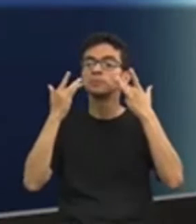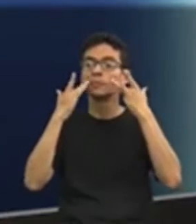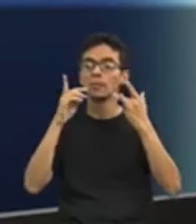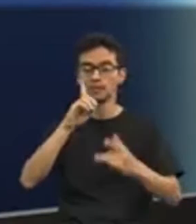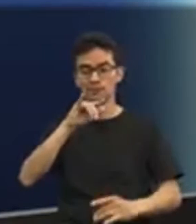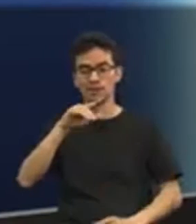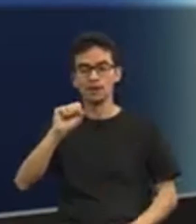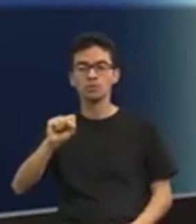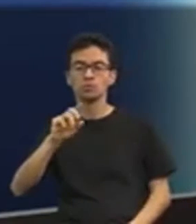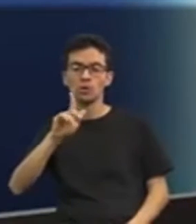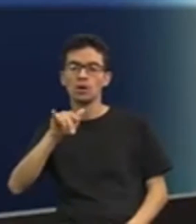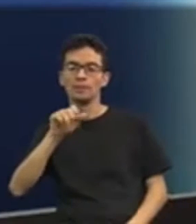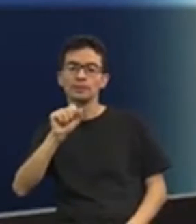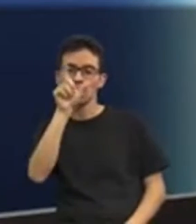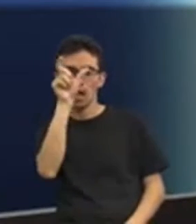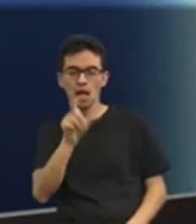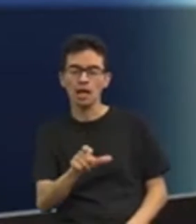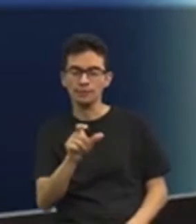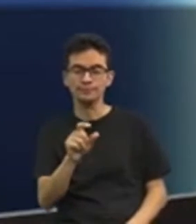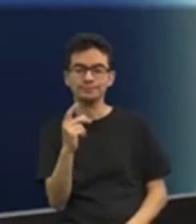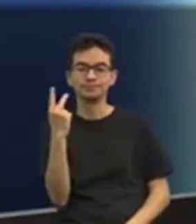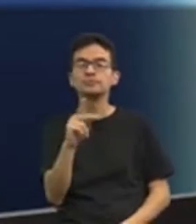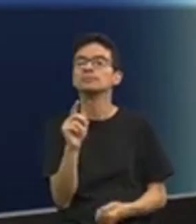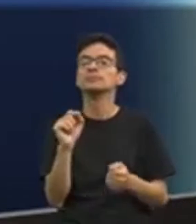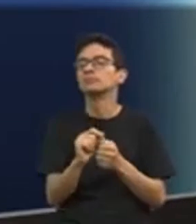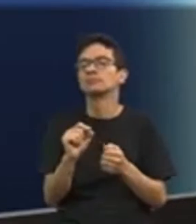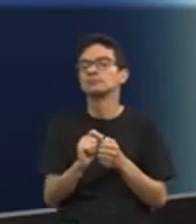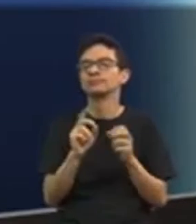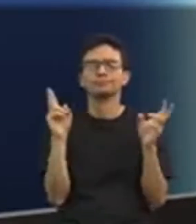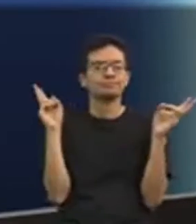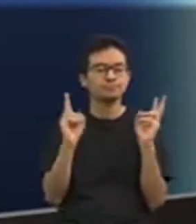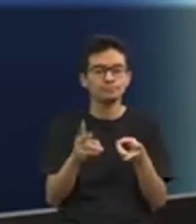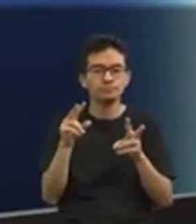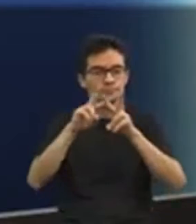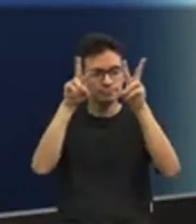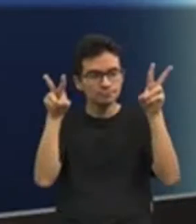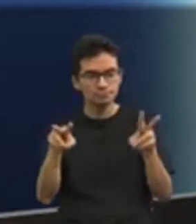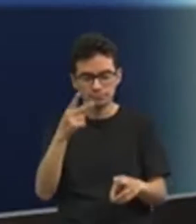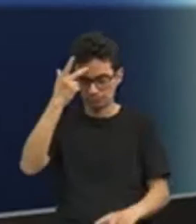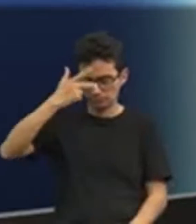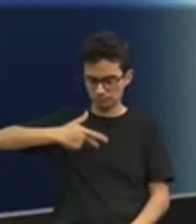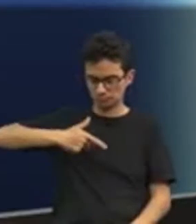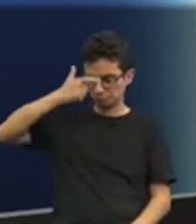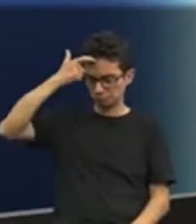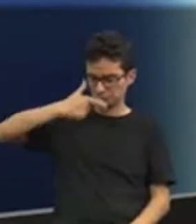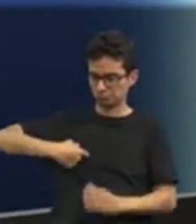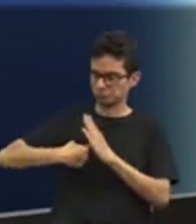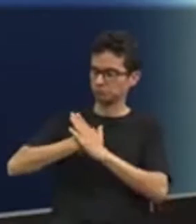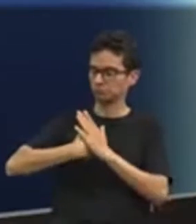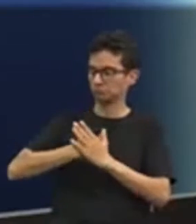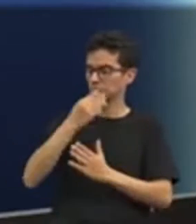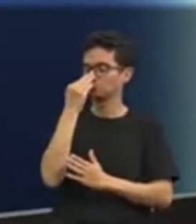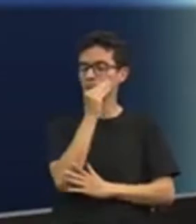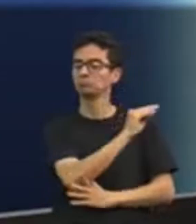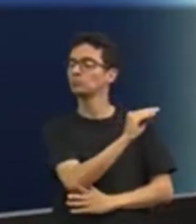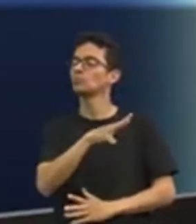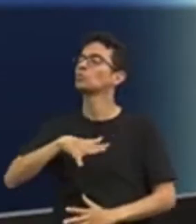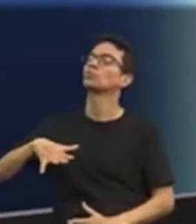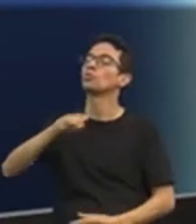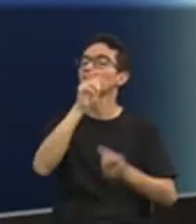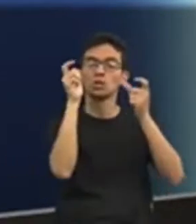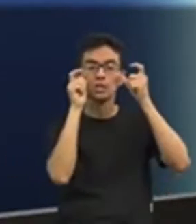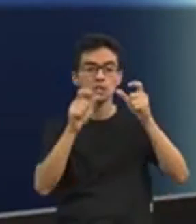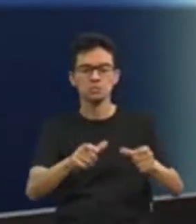do Dias Gomes e é um coronel que haja ele sempre observando os seus próprios interesses antes pesando e